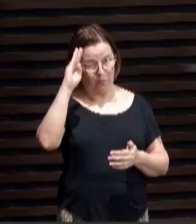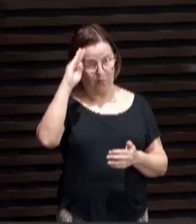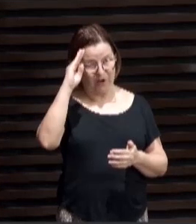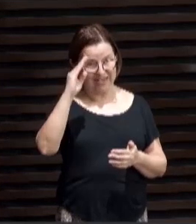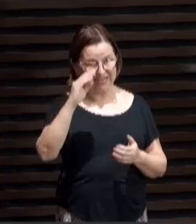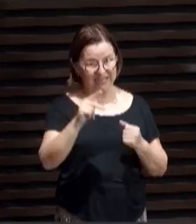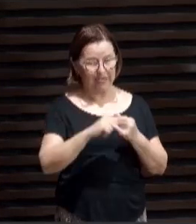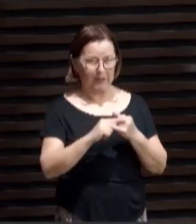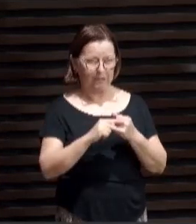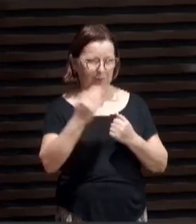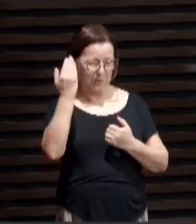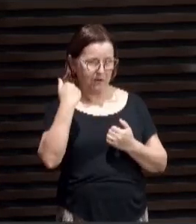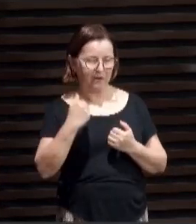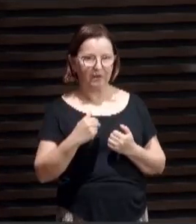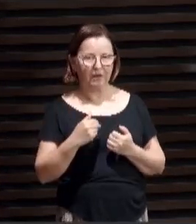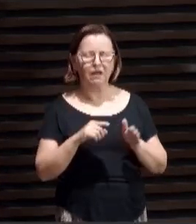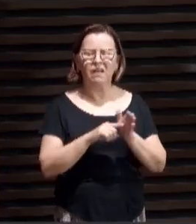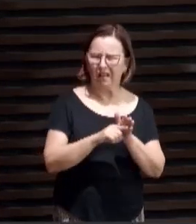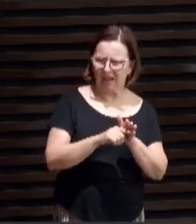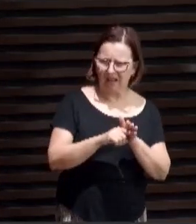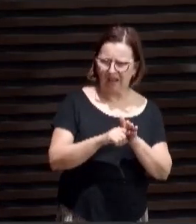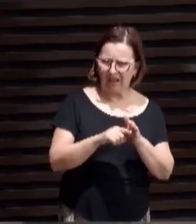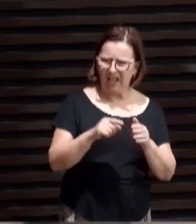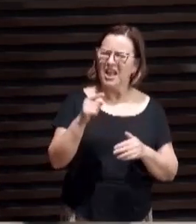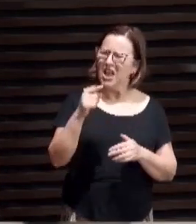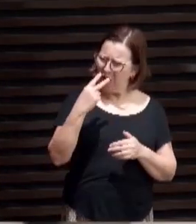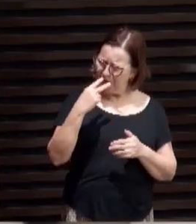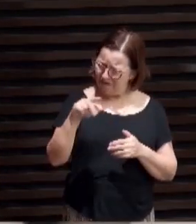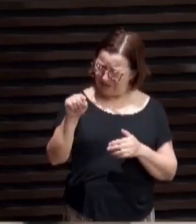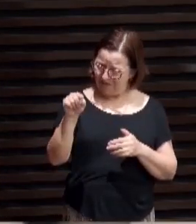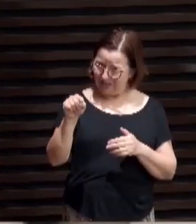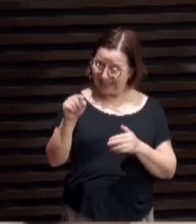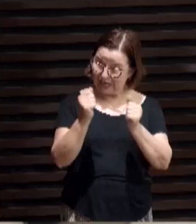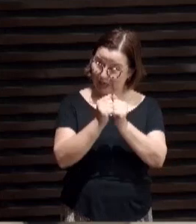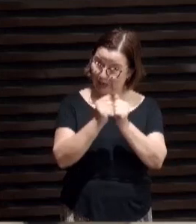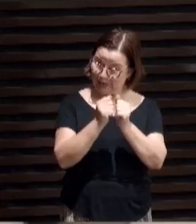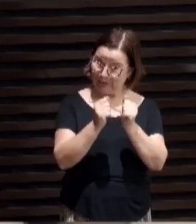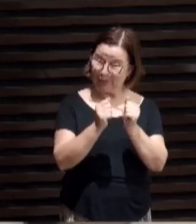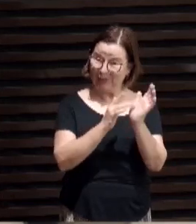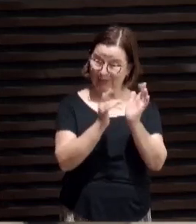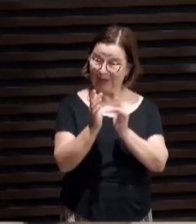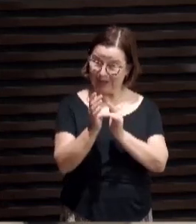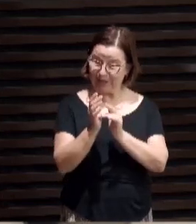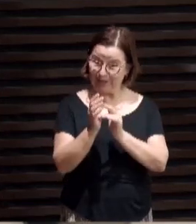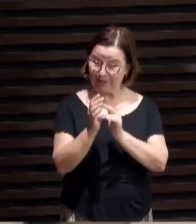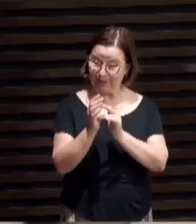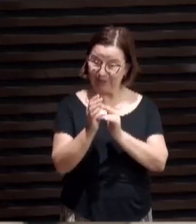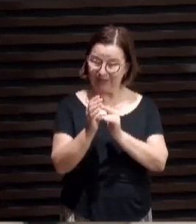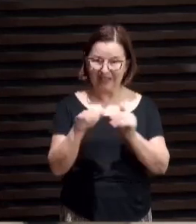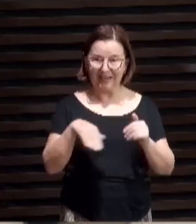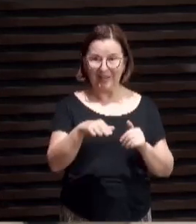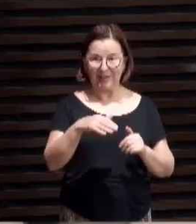eu no jardim com ele? Agora, o primo